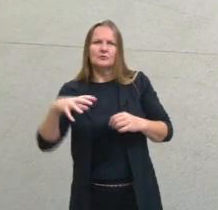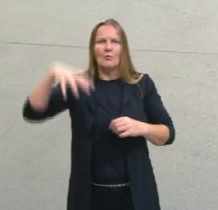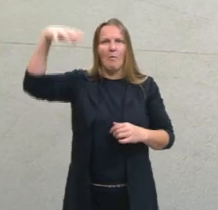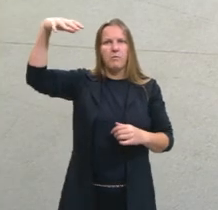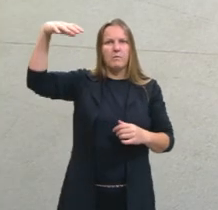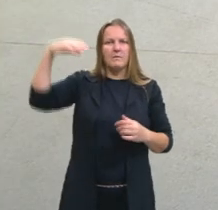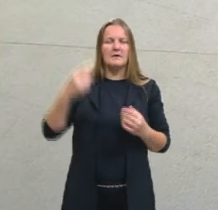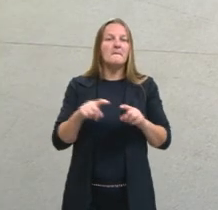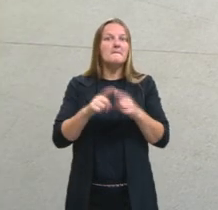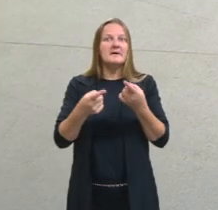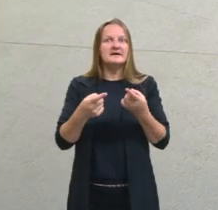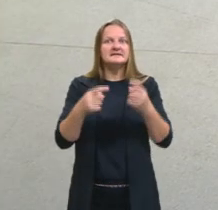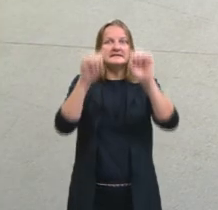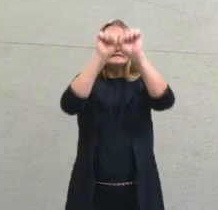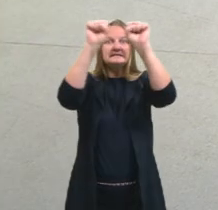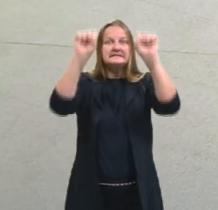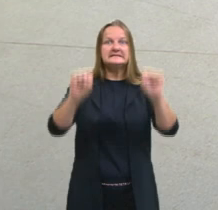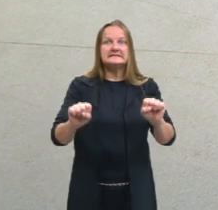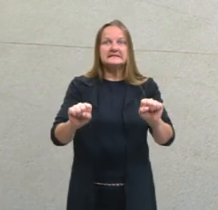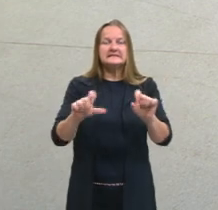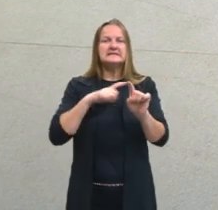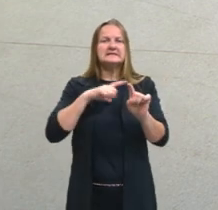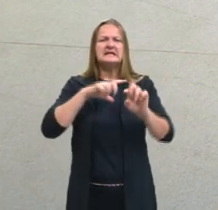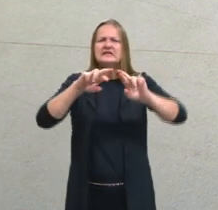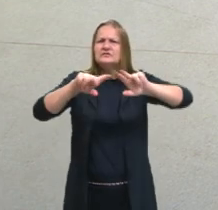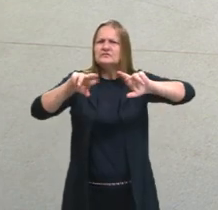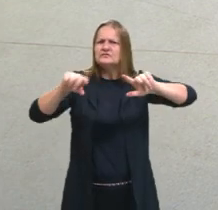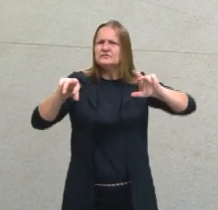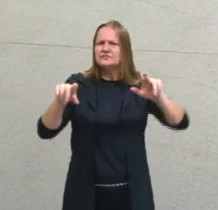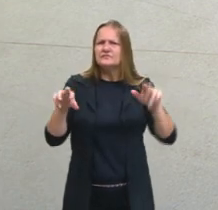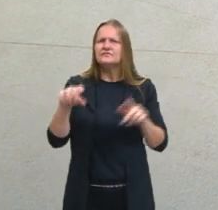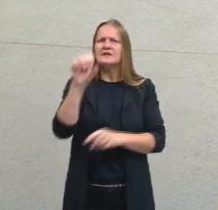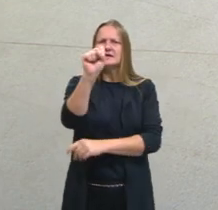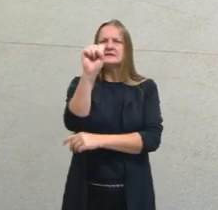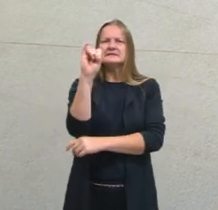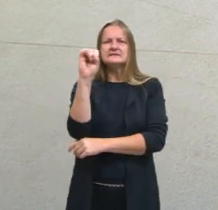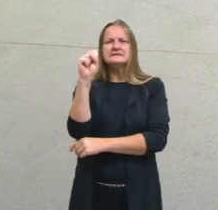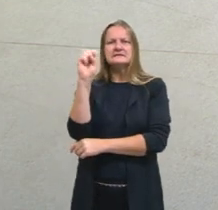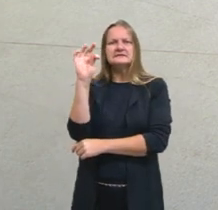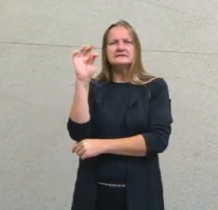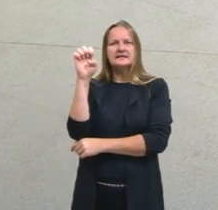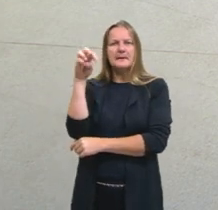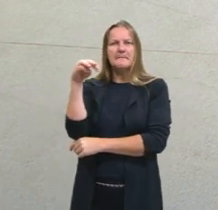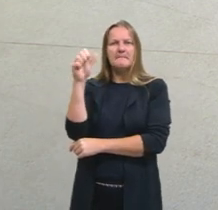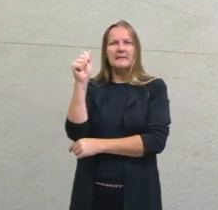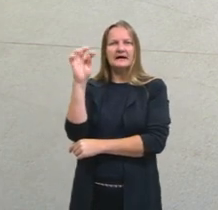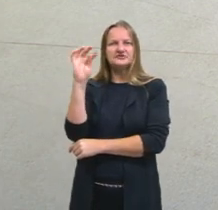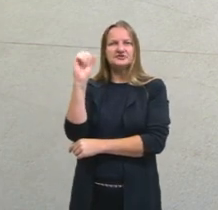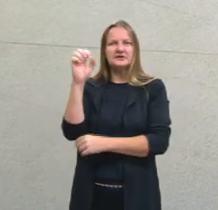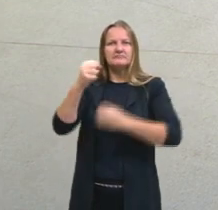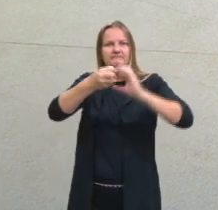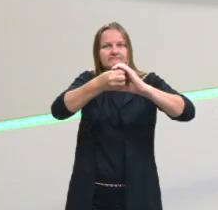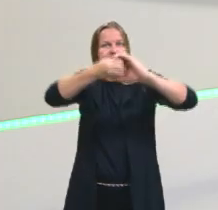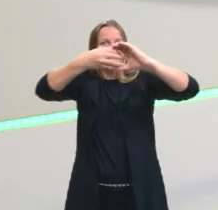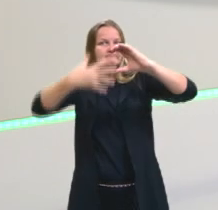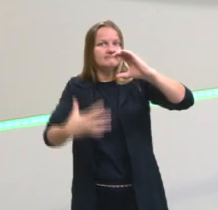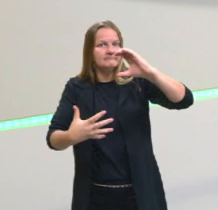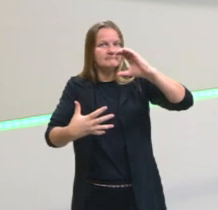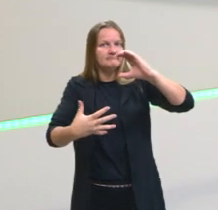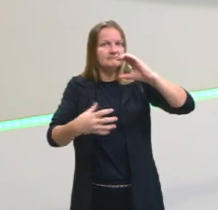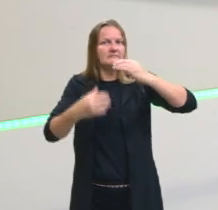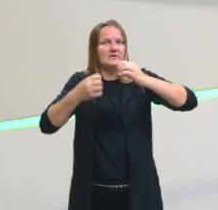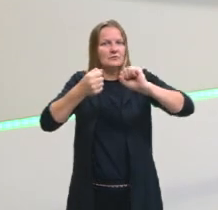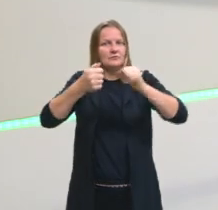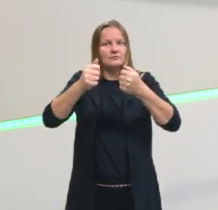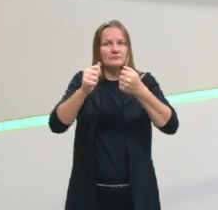grande A sistemática ela vai abordar muito além do fenômenos morfológicos né ela vai atuar lá